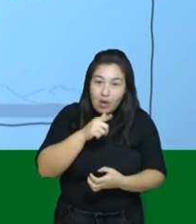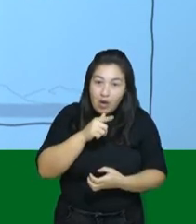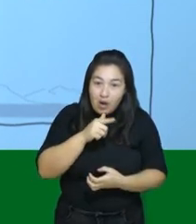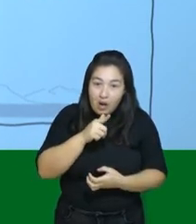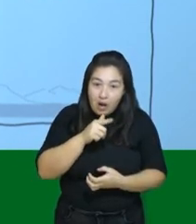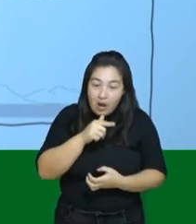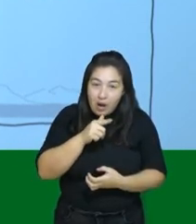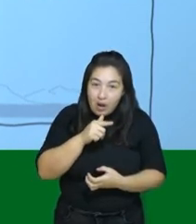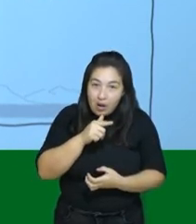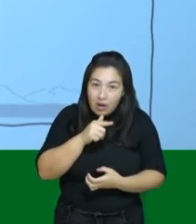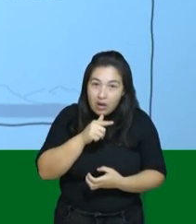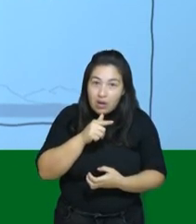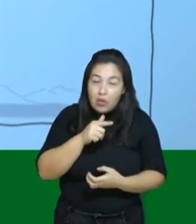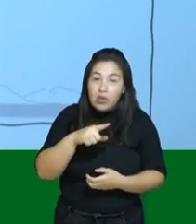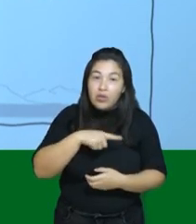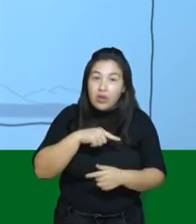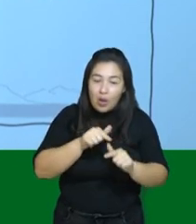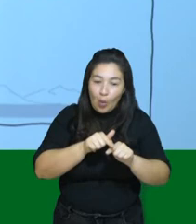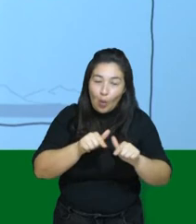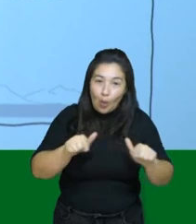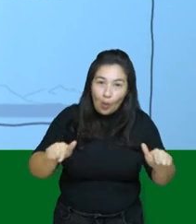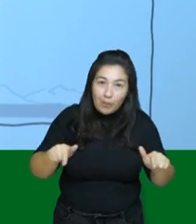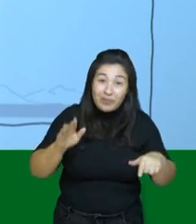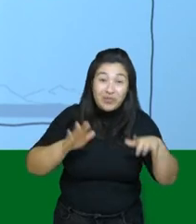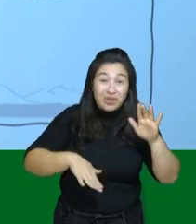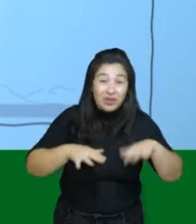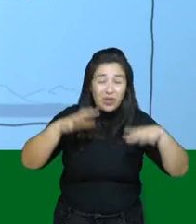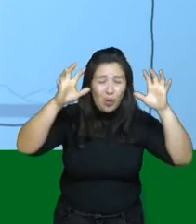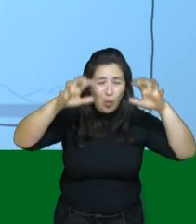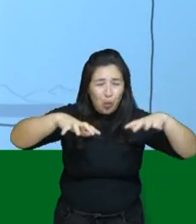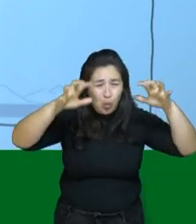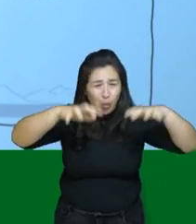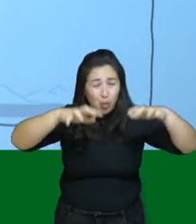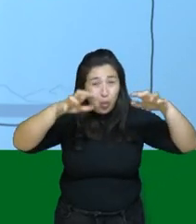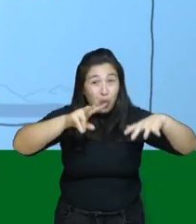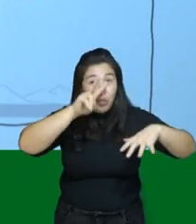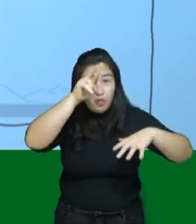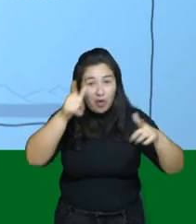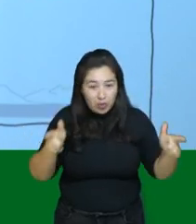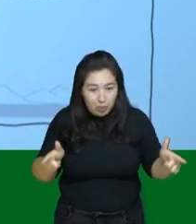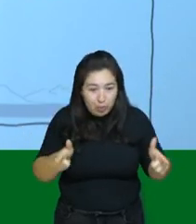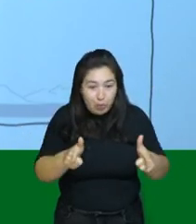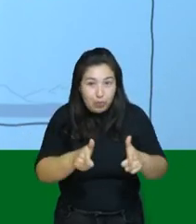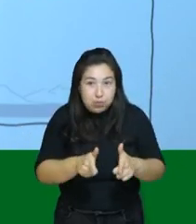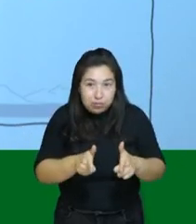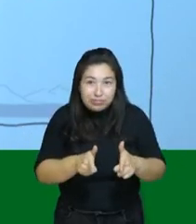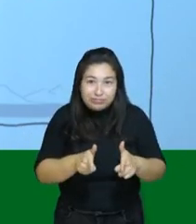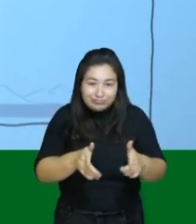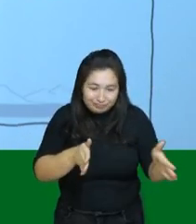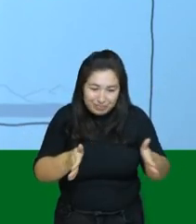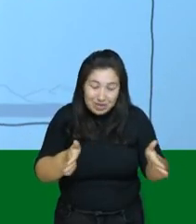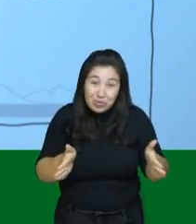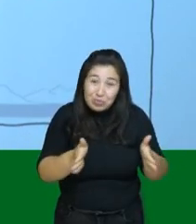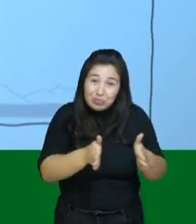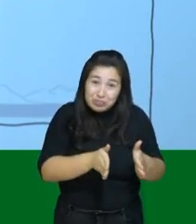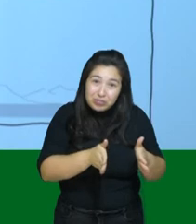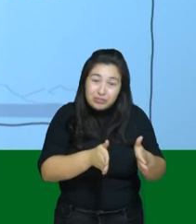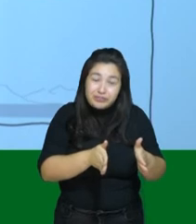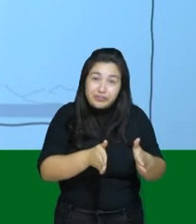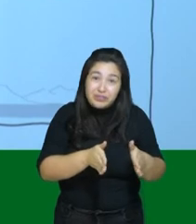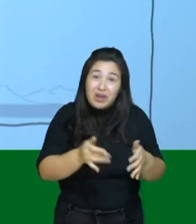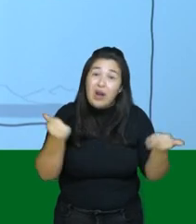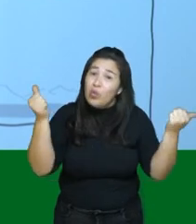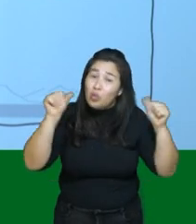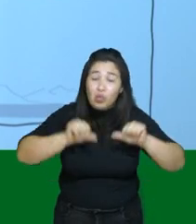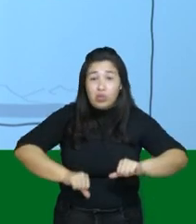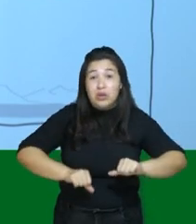seca, isso a gente viu agora, e quando chove, chove torrencialmente em pouco período de tempo. Isso é muito ruim